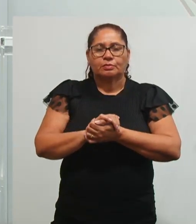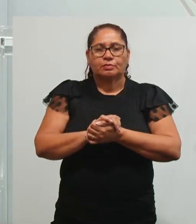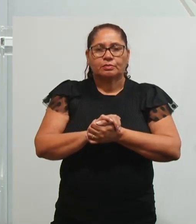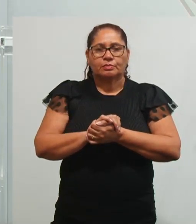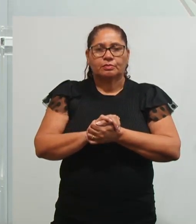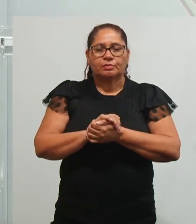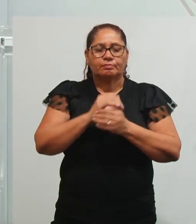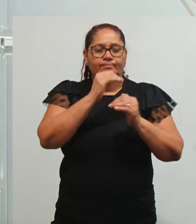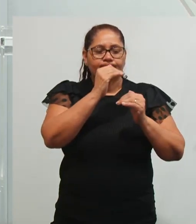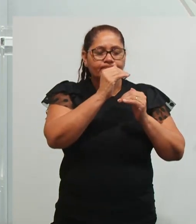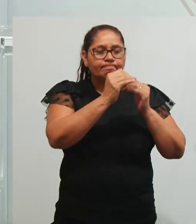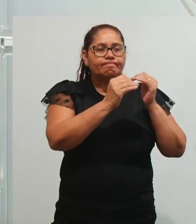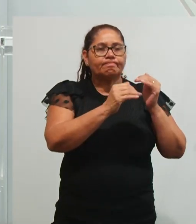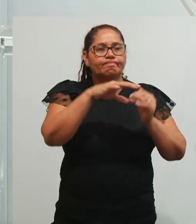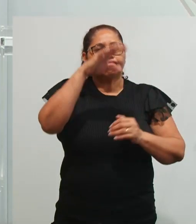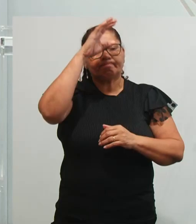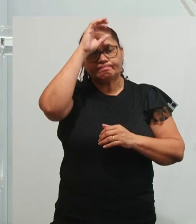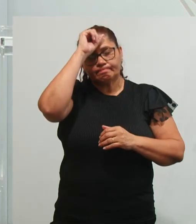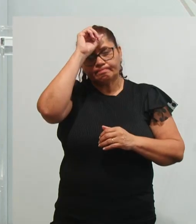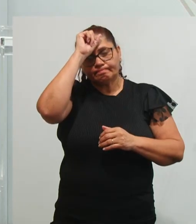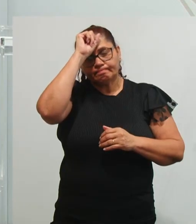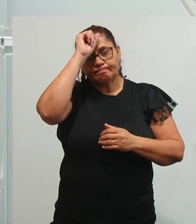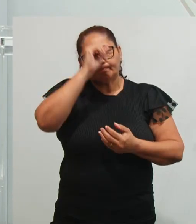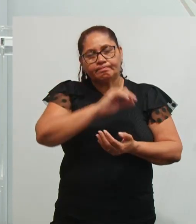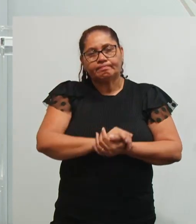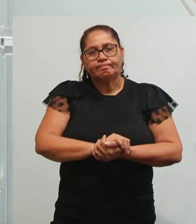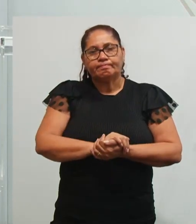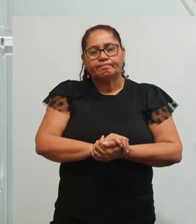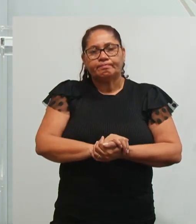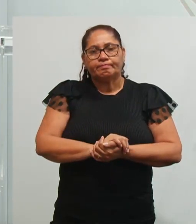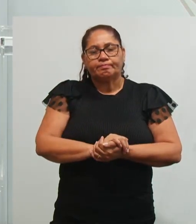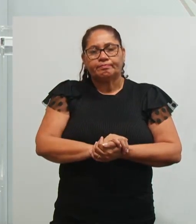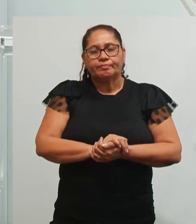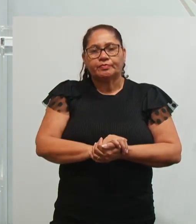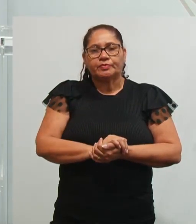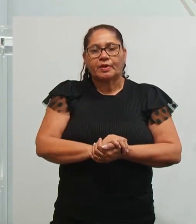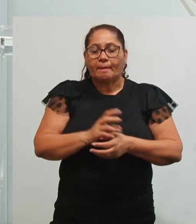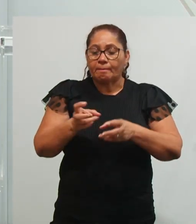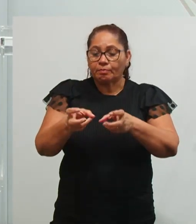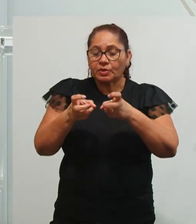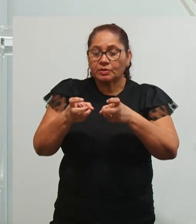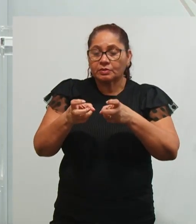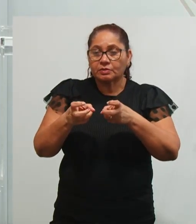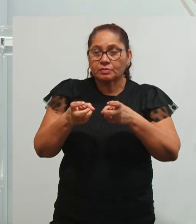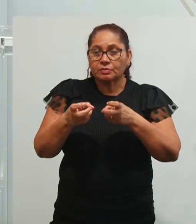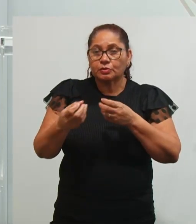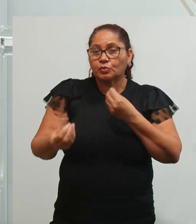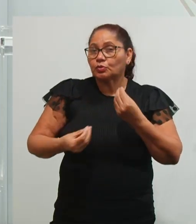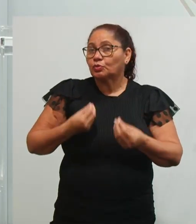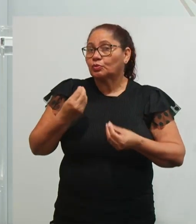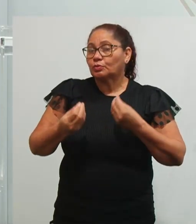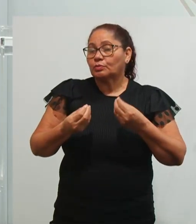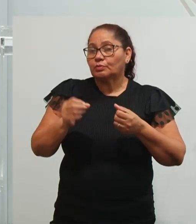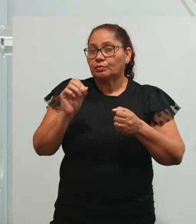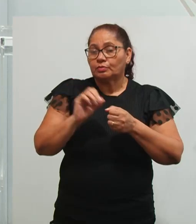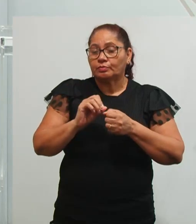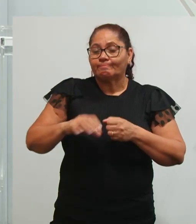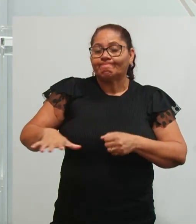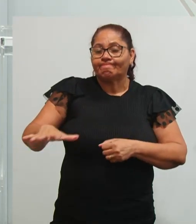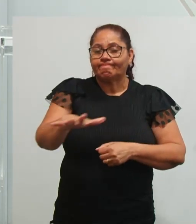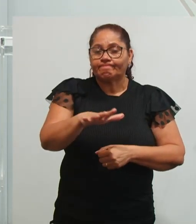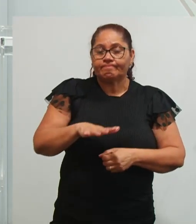o processo de aprendizagem, de verificar as condições do